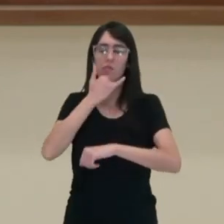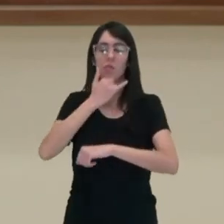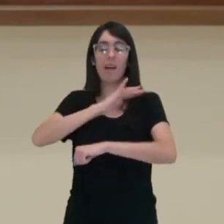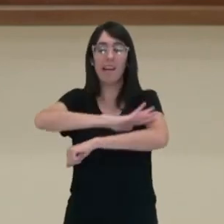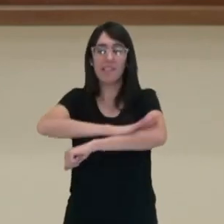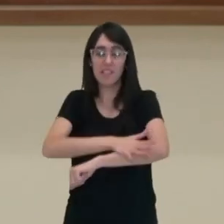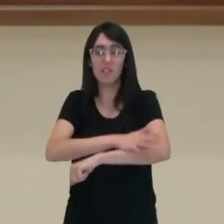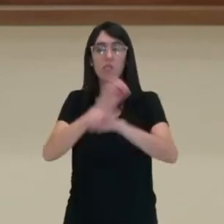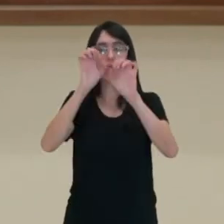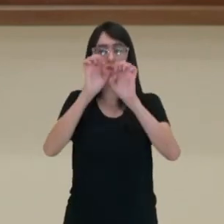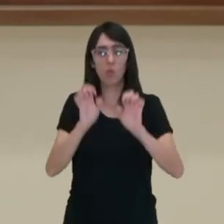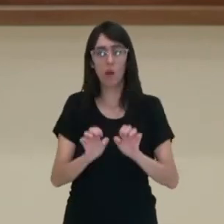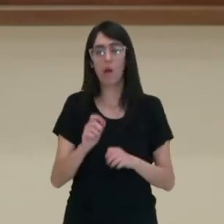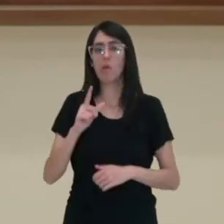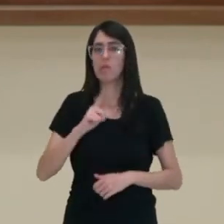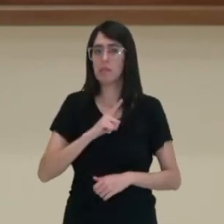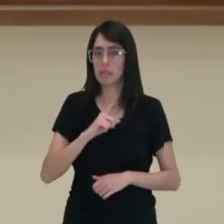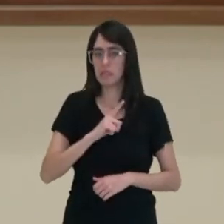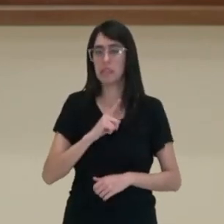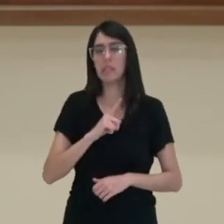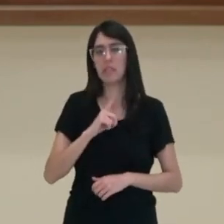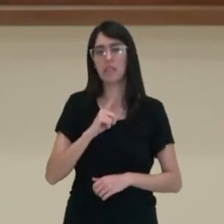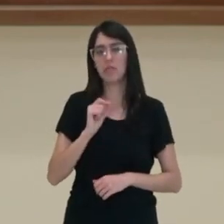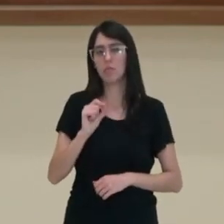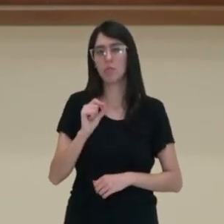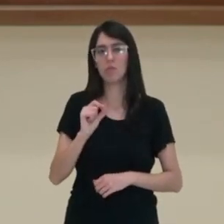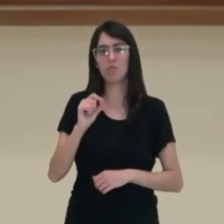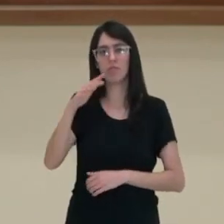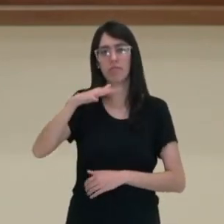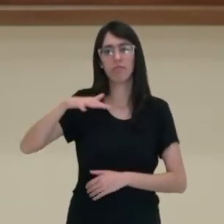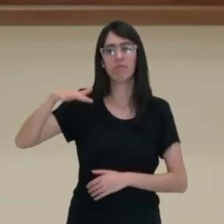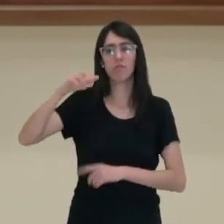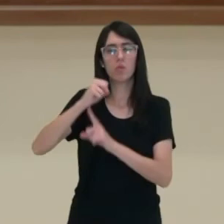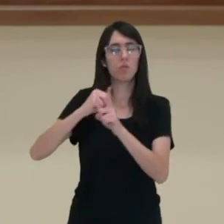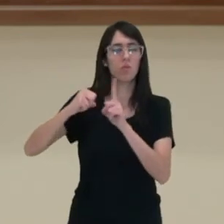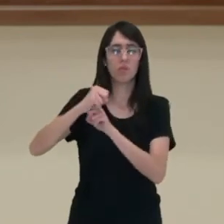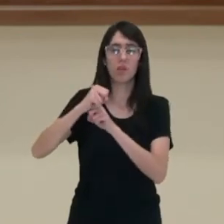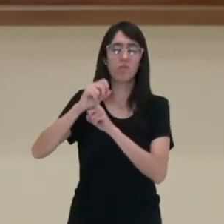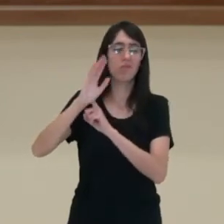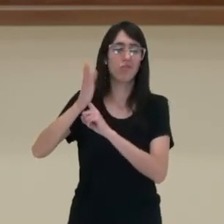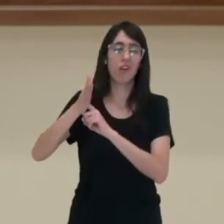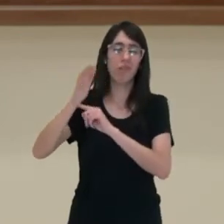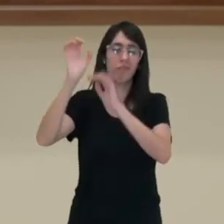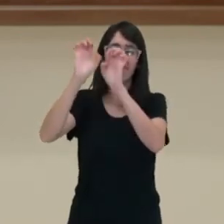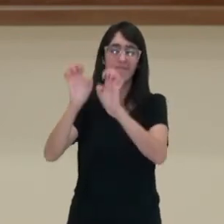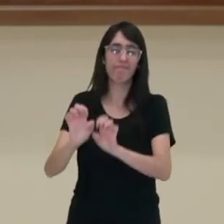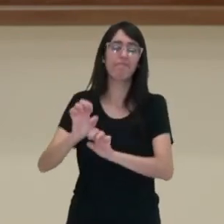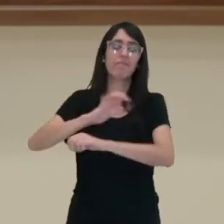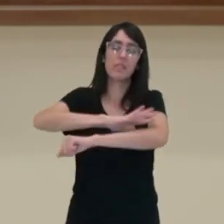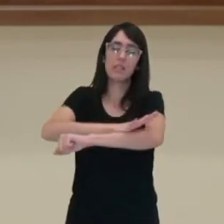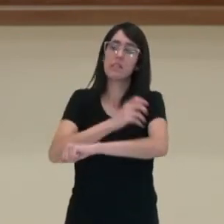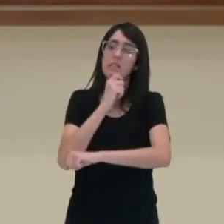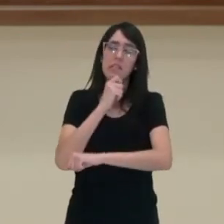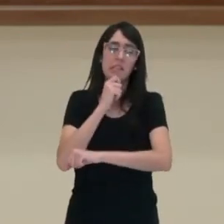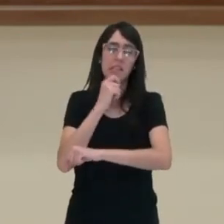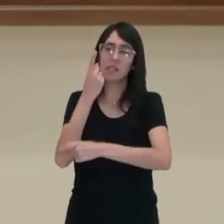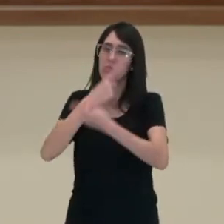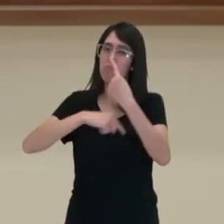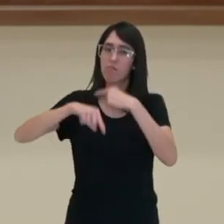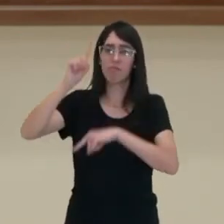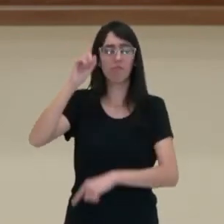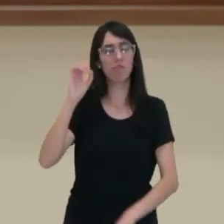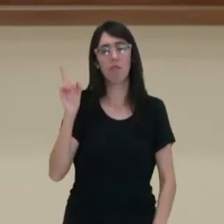tem uma estrutura social racista, não conseguiu ainda superar